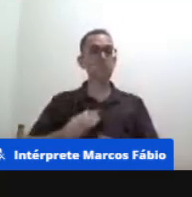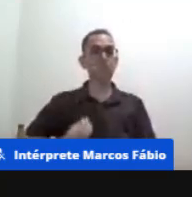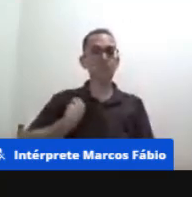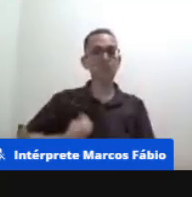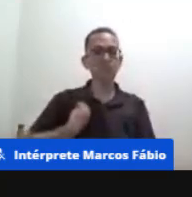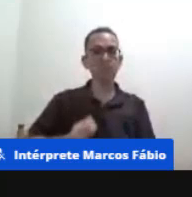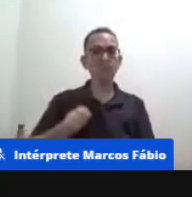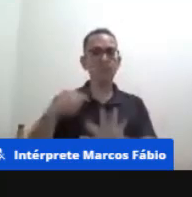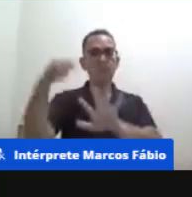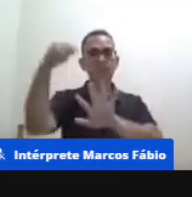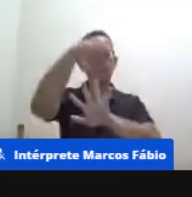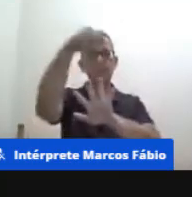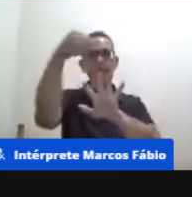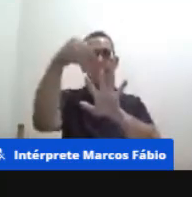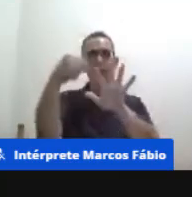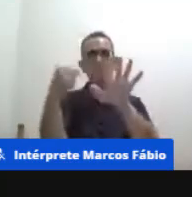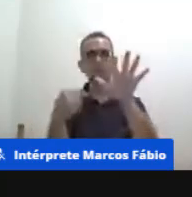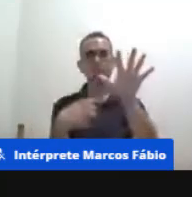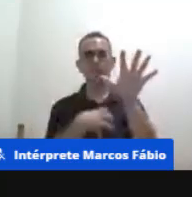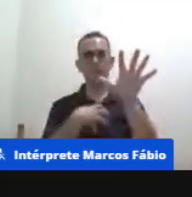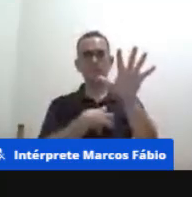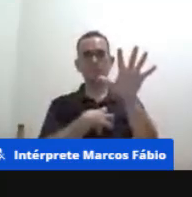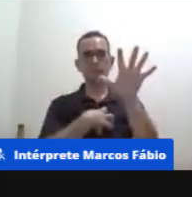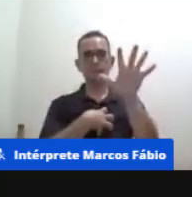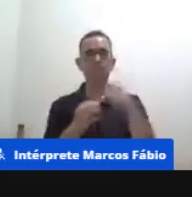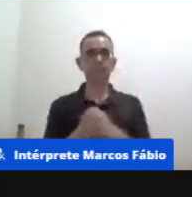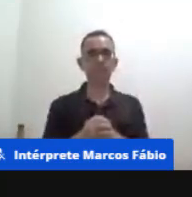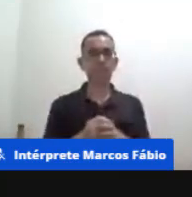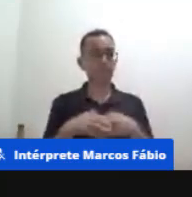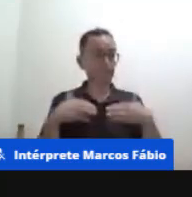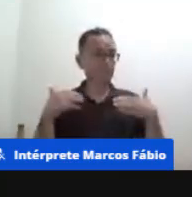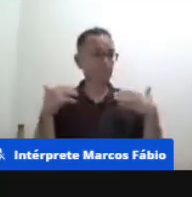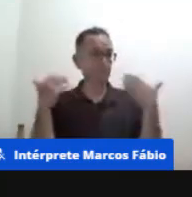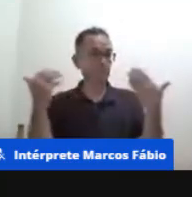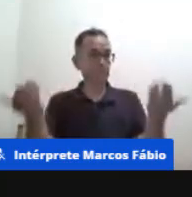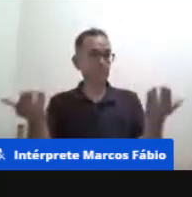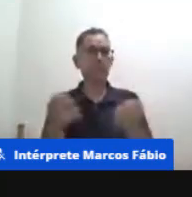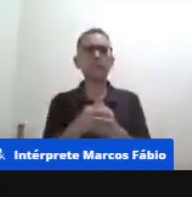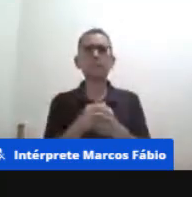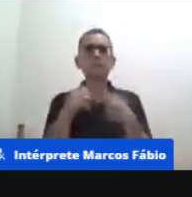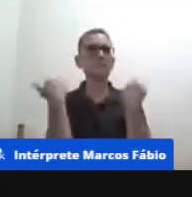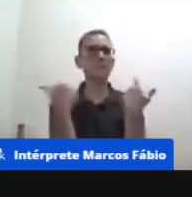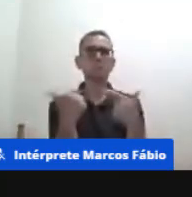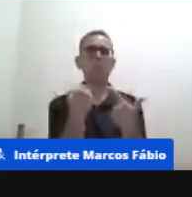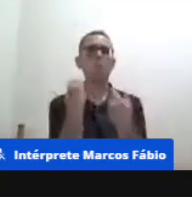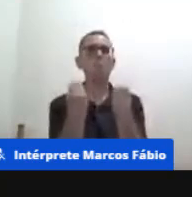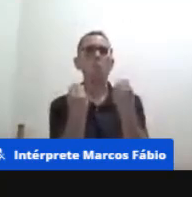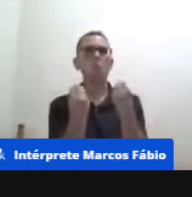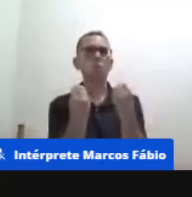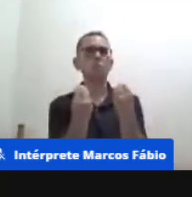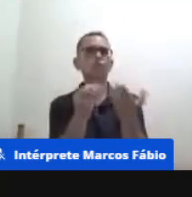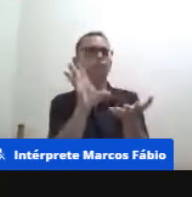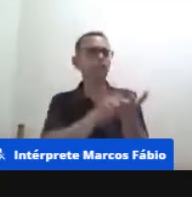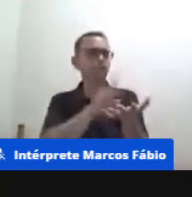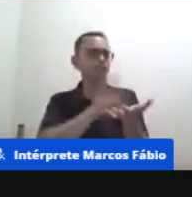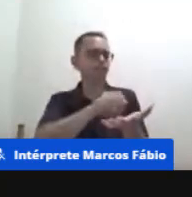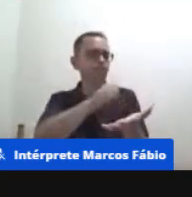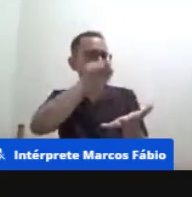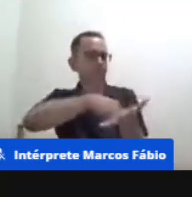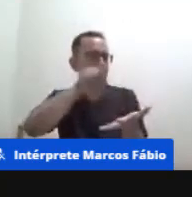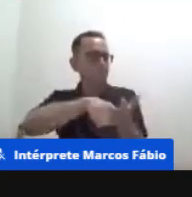sensoriais, tá? Então, não se busca muito registro, né? Registro em